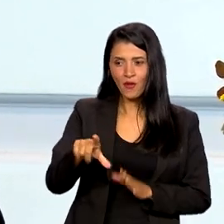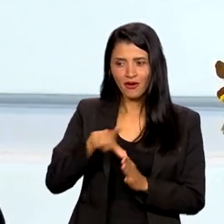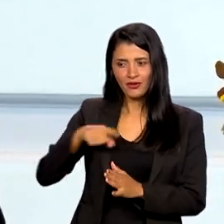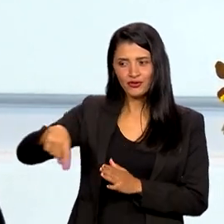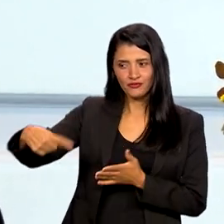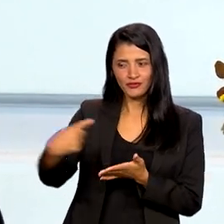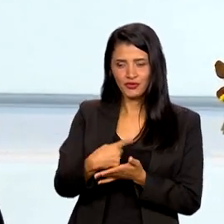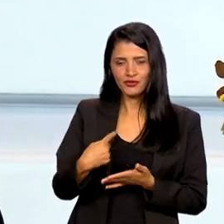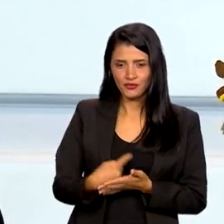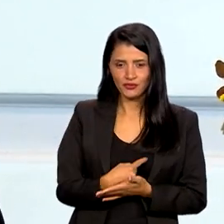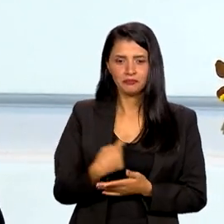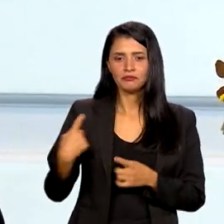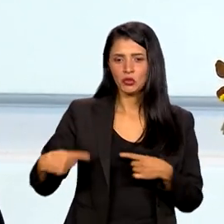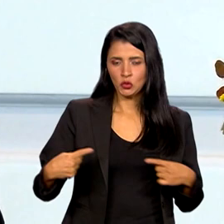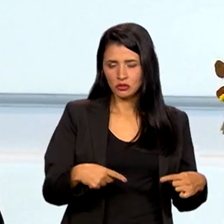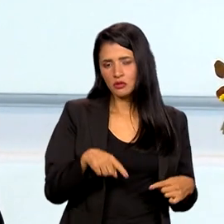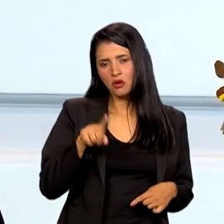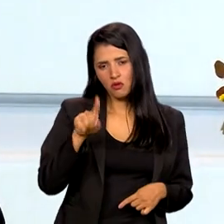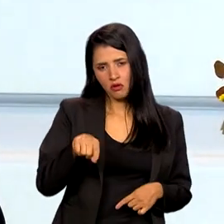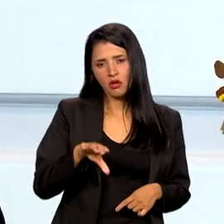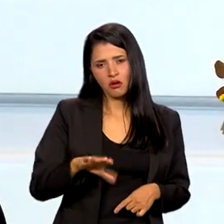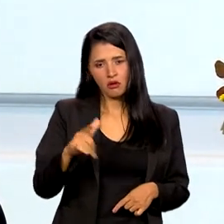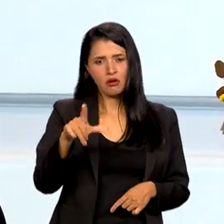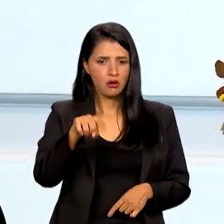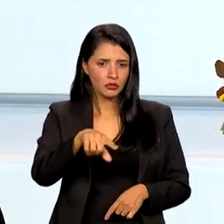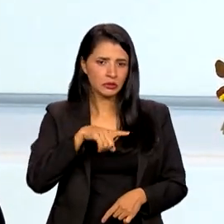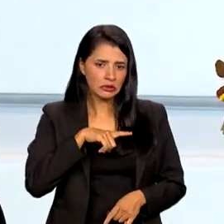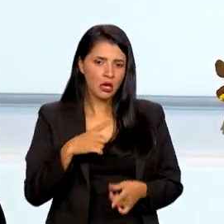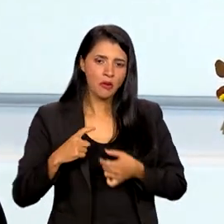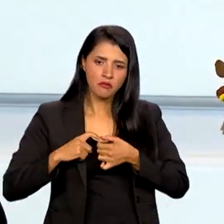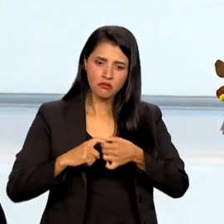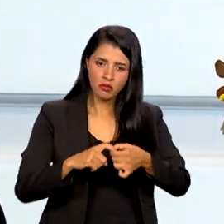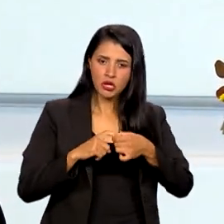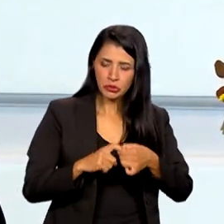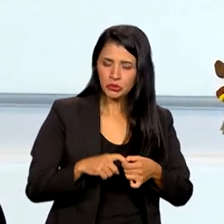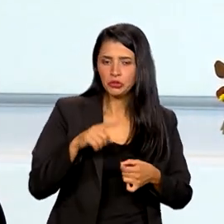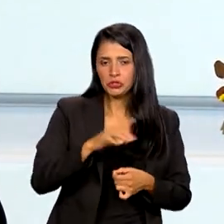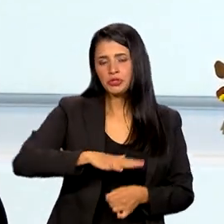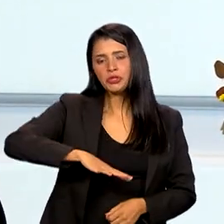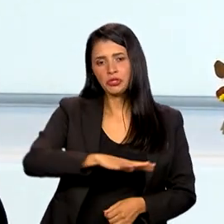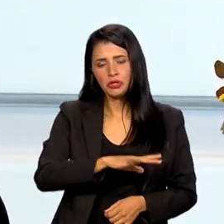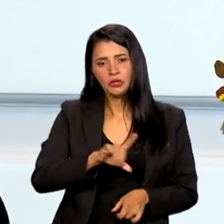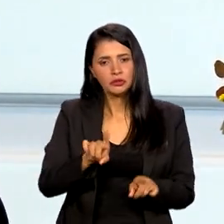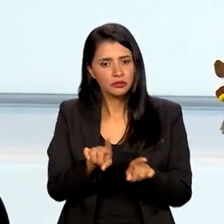a discussão, é óbvio, passa por uma parceria muito profícua no setor